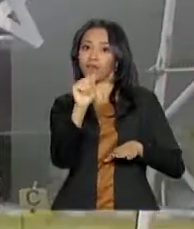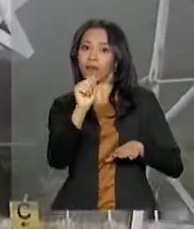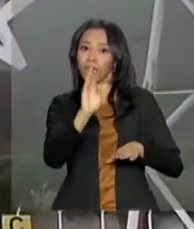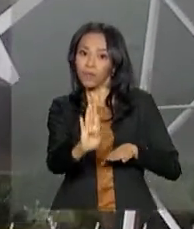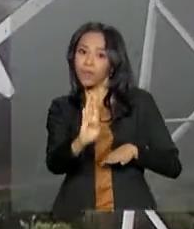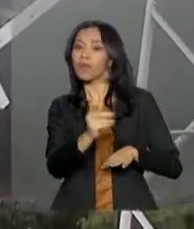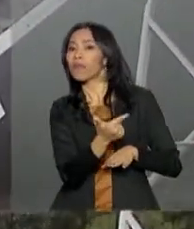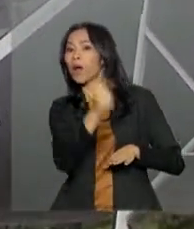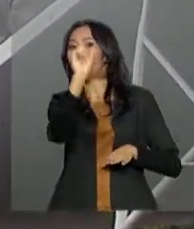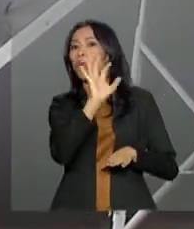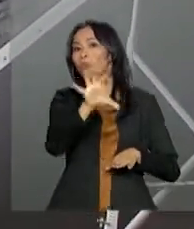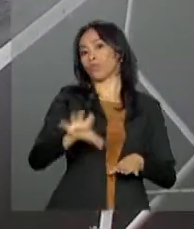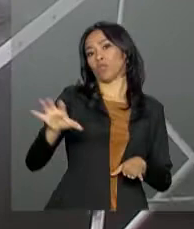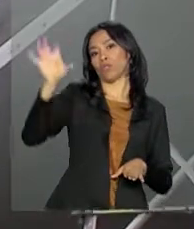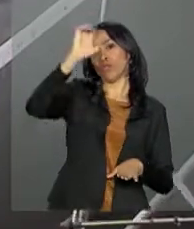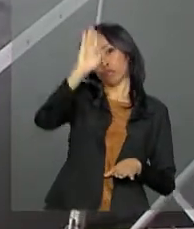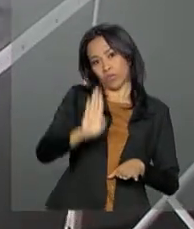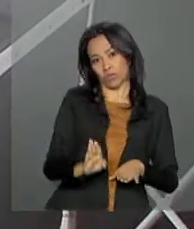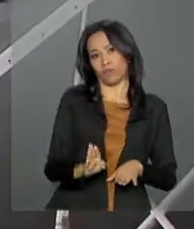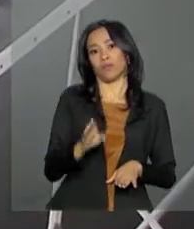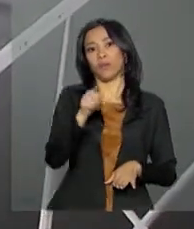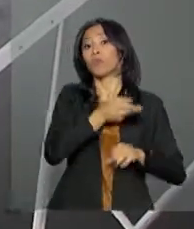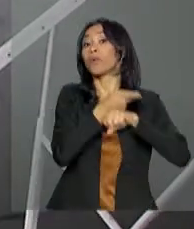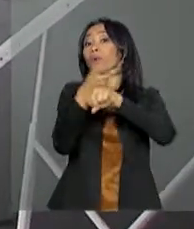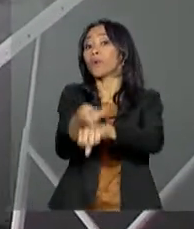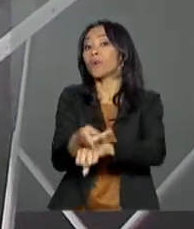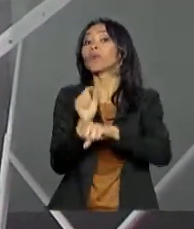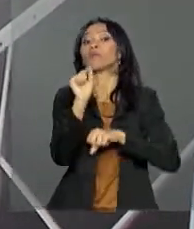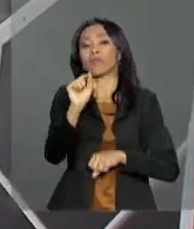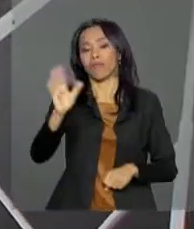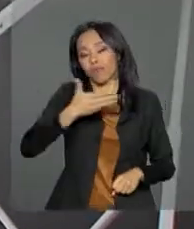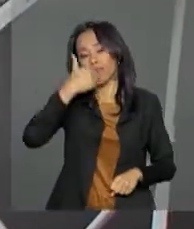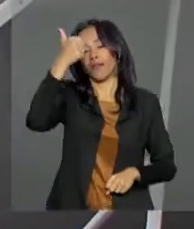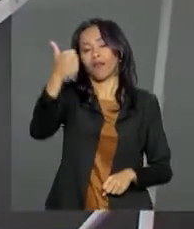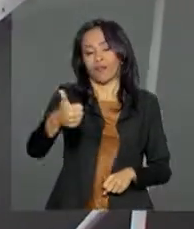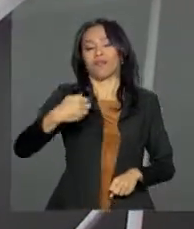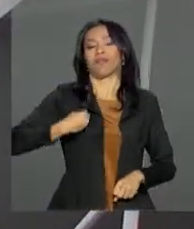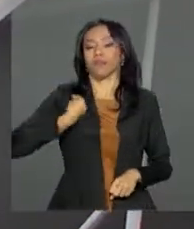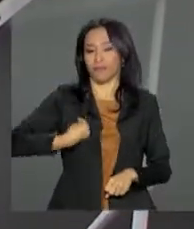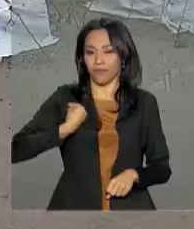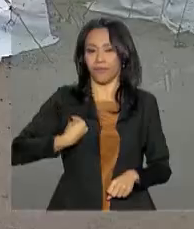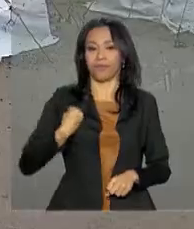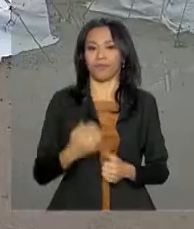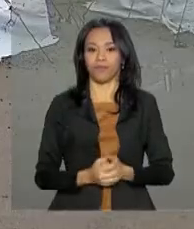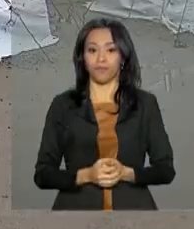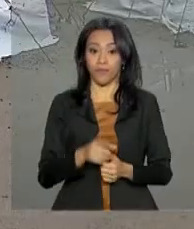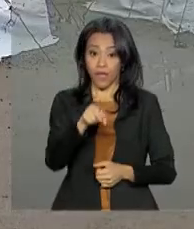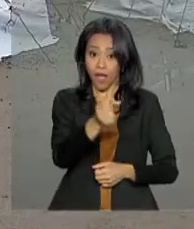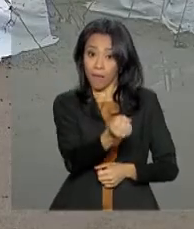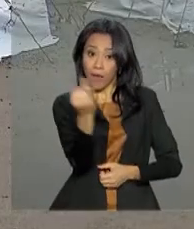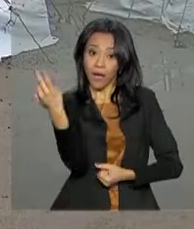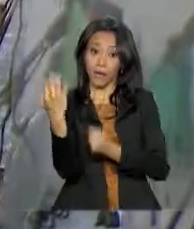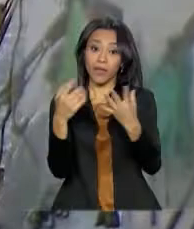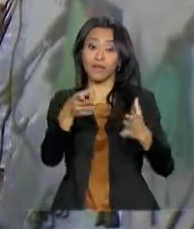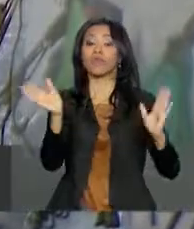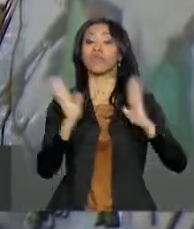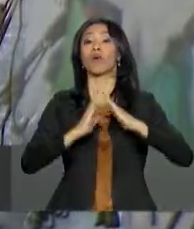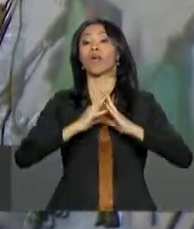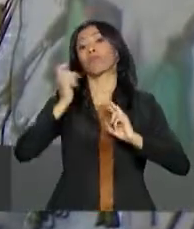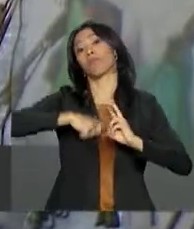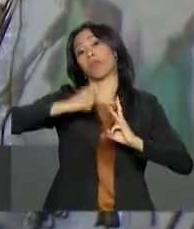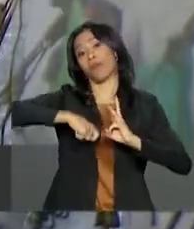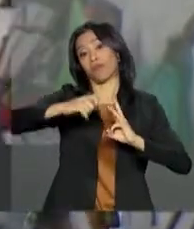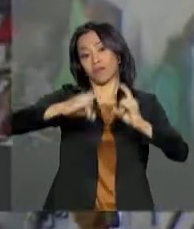pra outras regiões do país em busca de melhores condições de vida. Muitos deles estavam há meses em